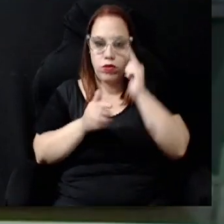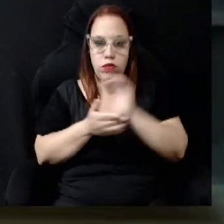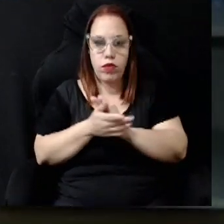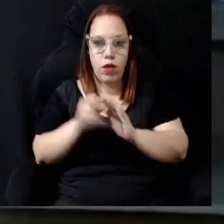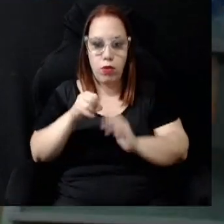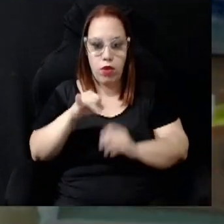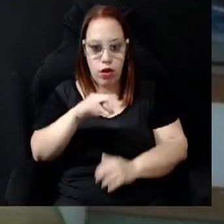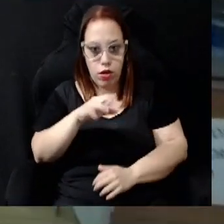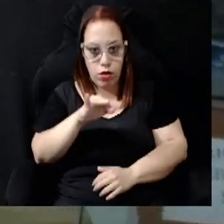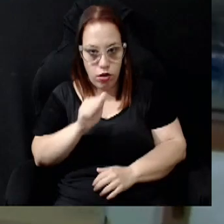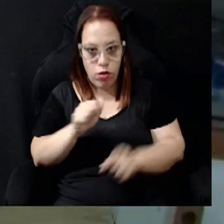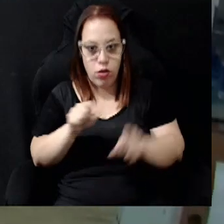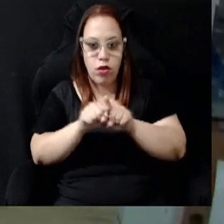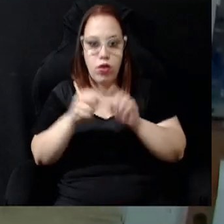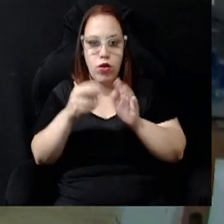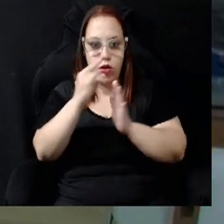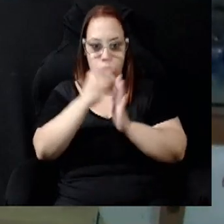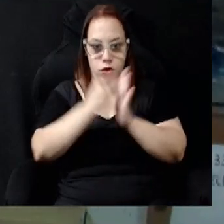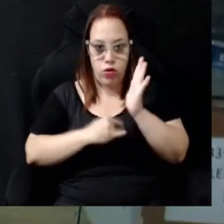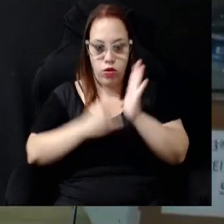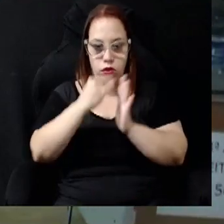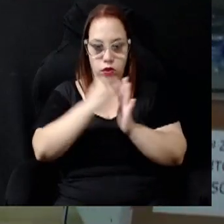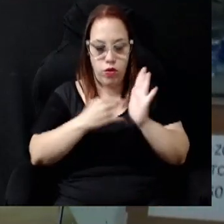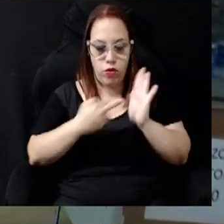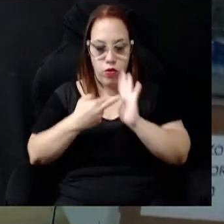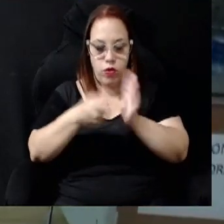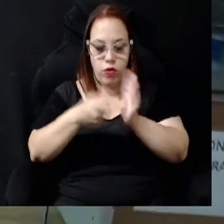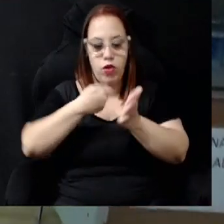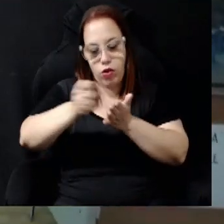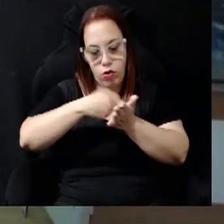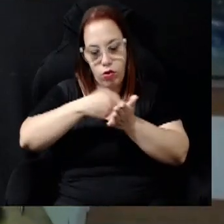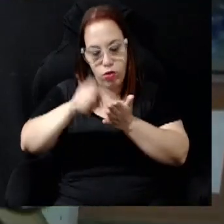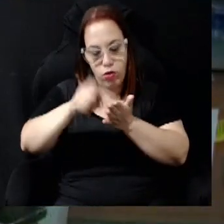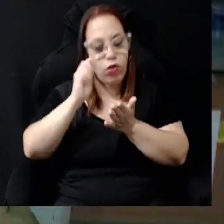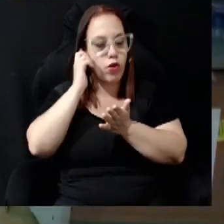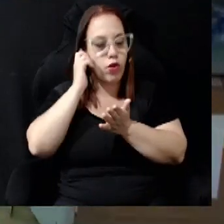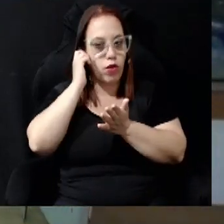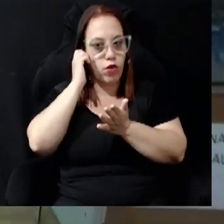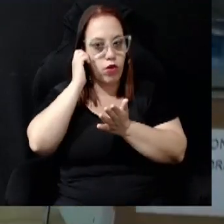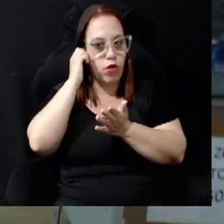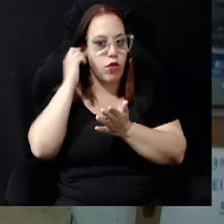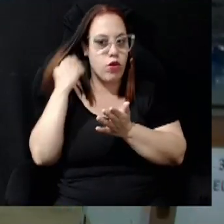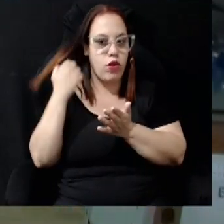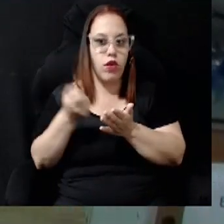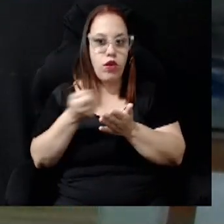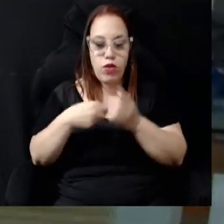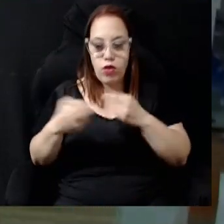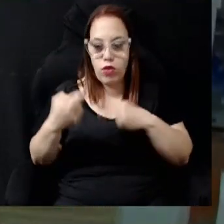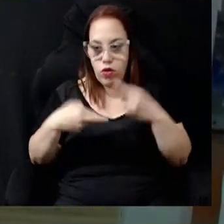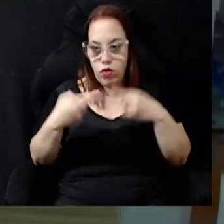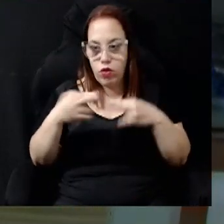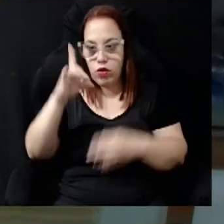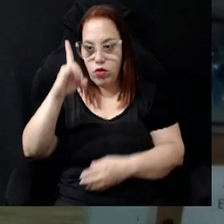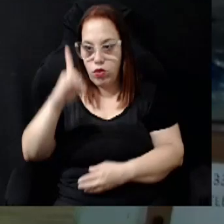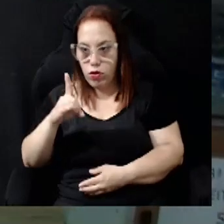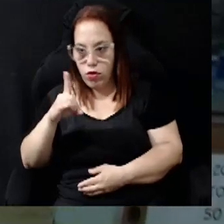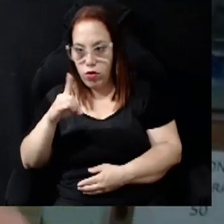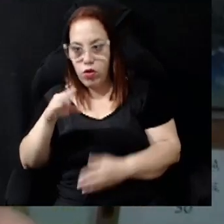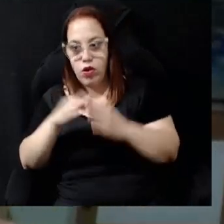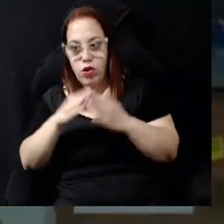os documentos referentes à assinatura das pessoas, né, relacionadas à direção da escola, que é chamada